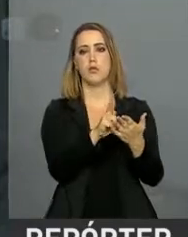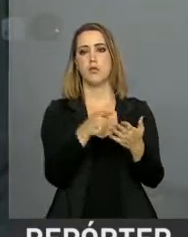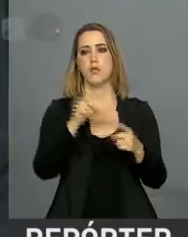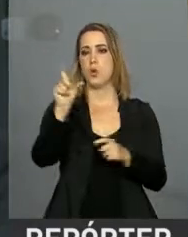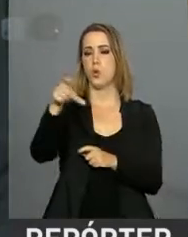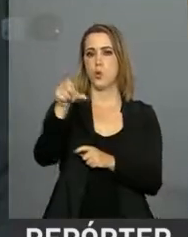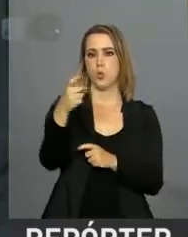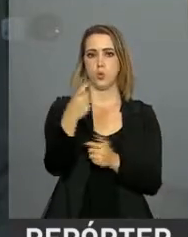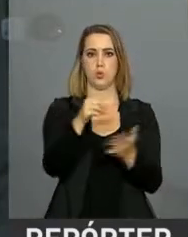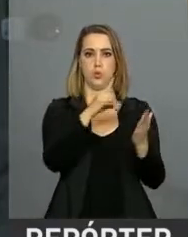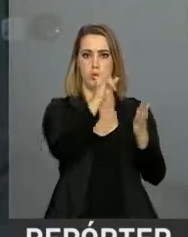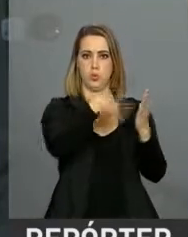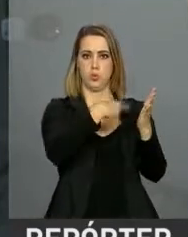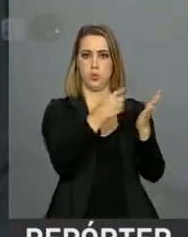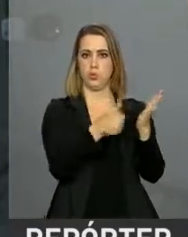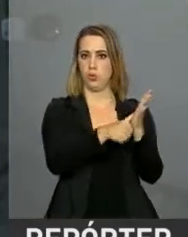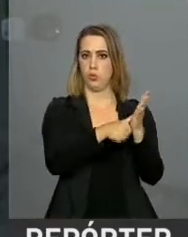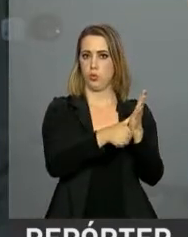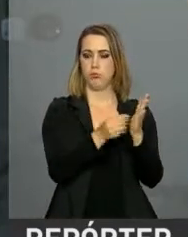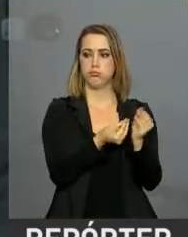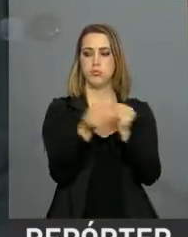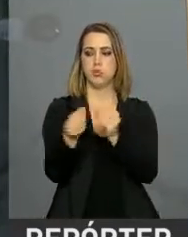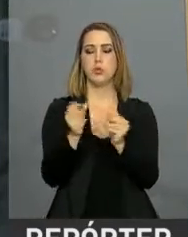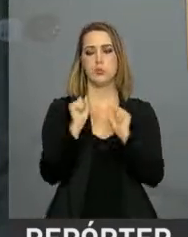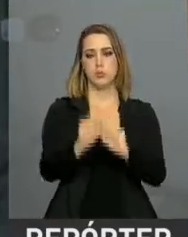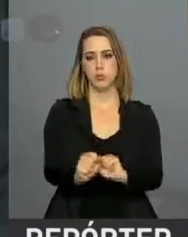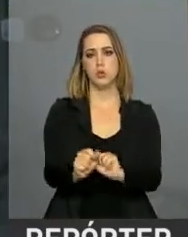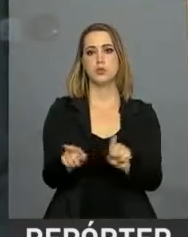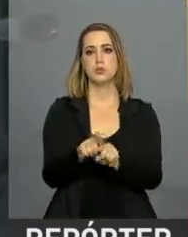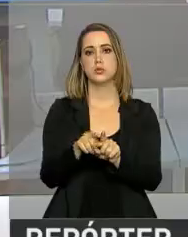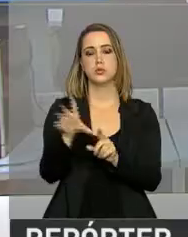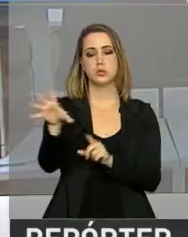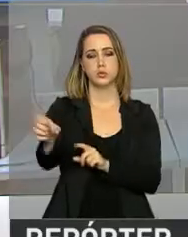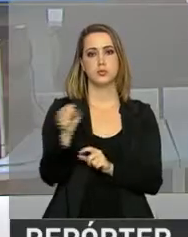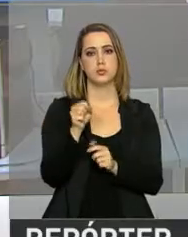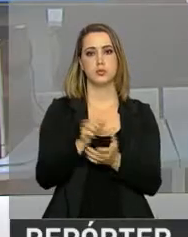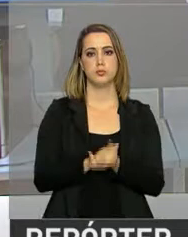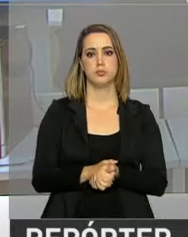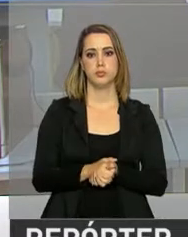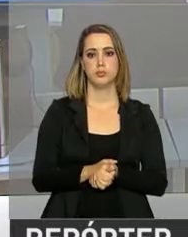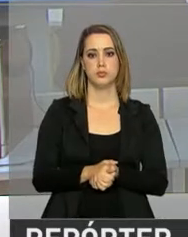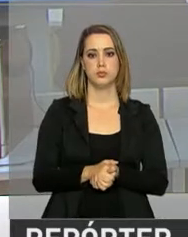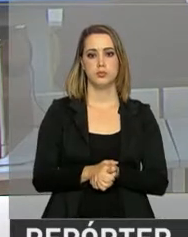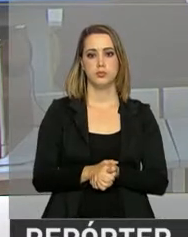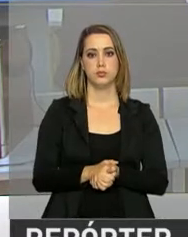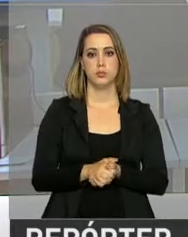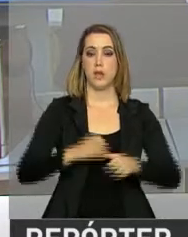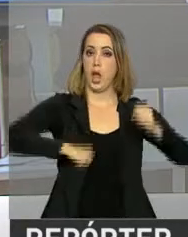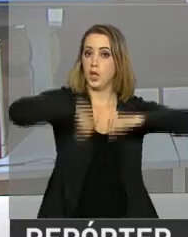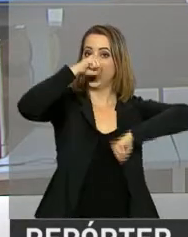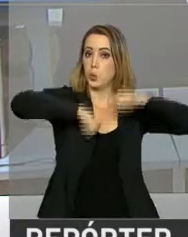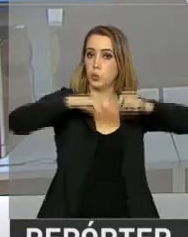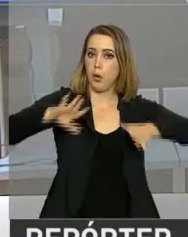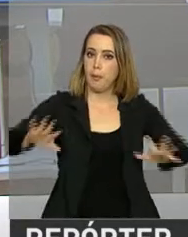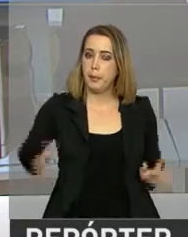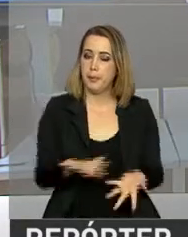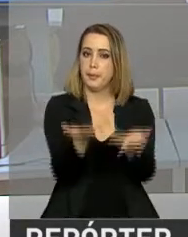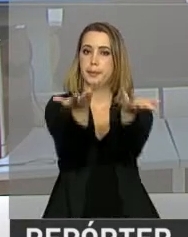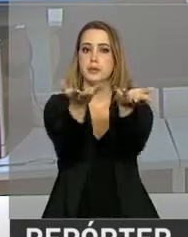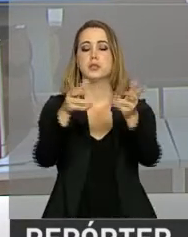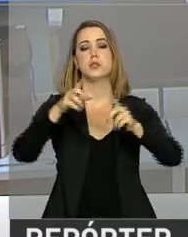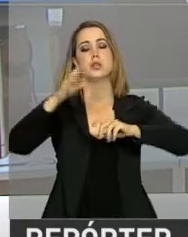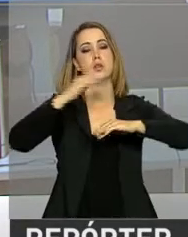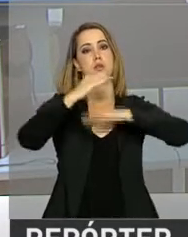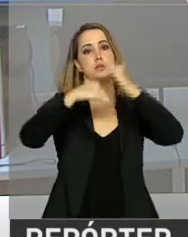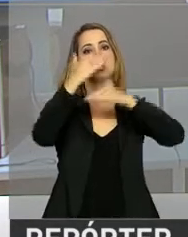documento, com foto em mãos, ela vai lá e retira o kit no horário programado. A indústria impulsionou o crescimento do Brasil em